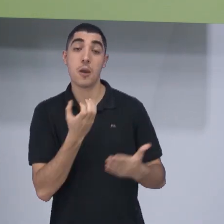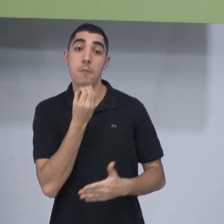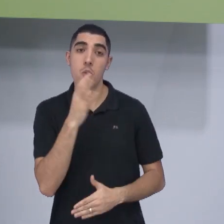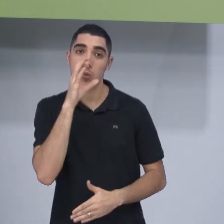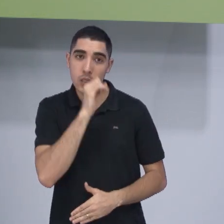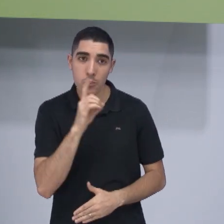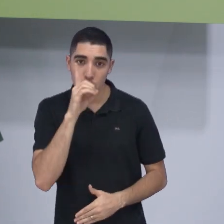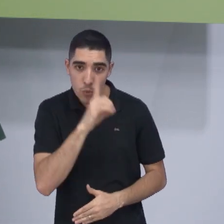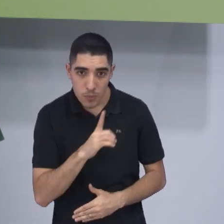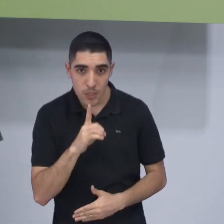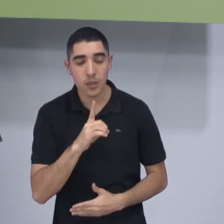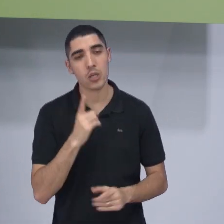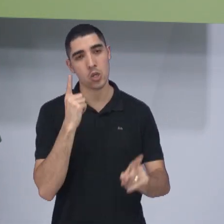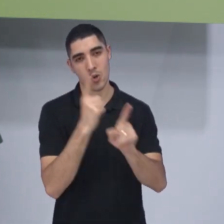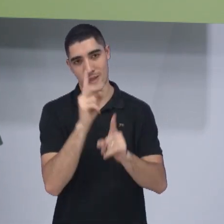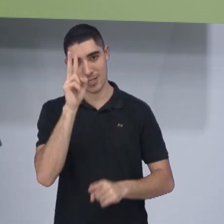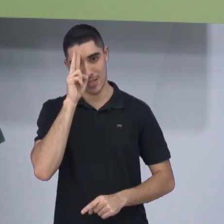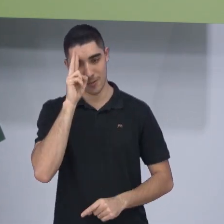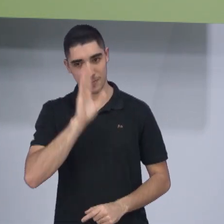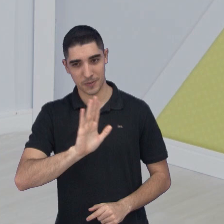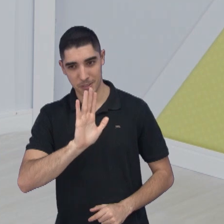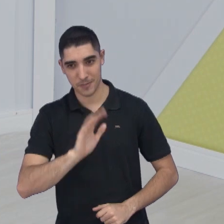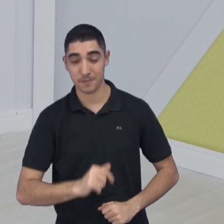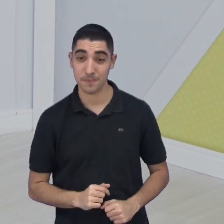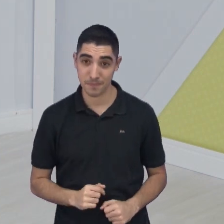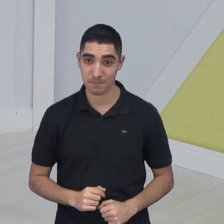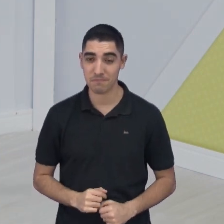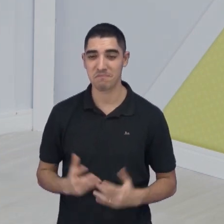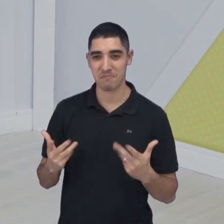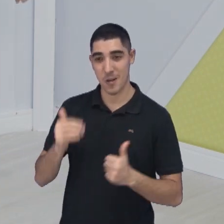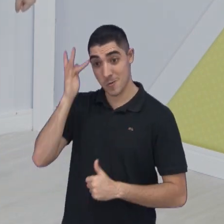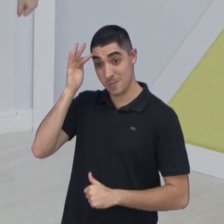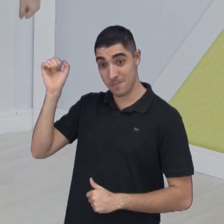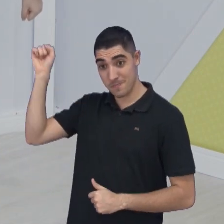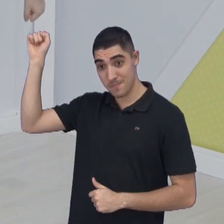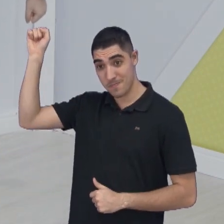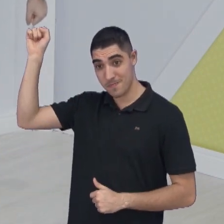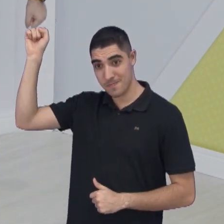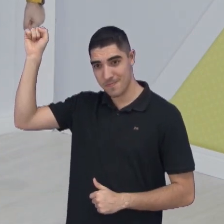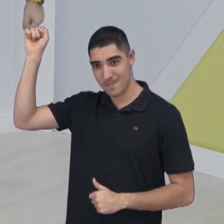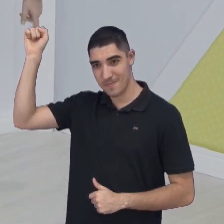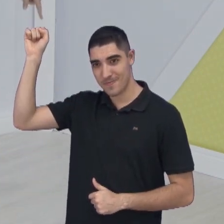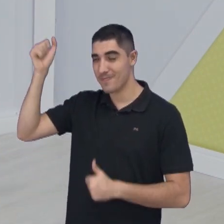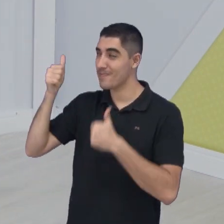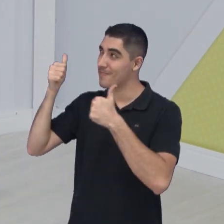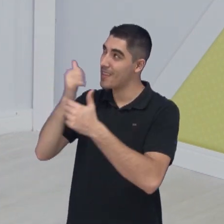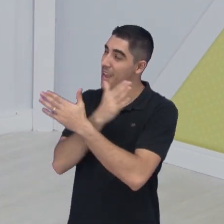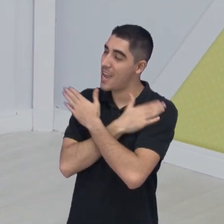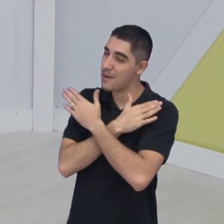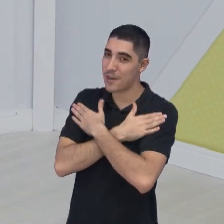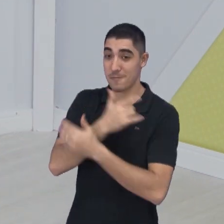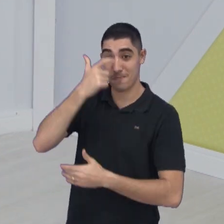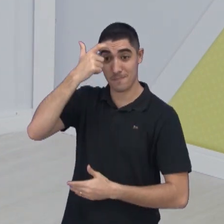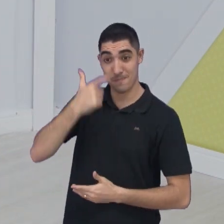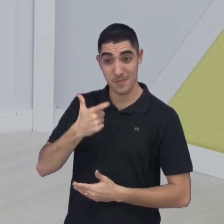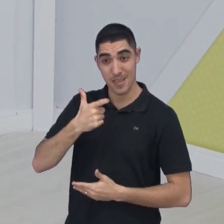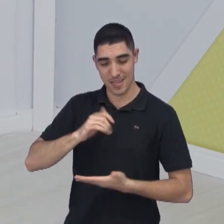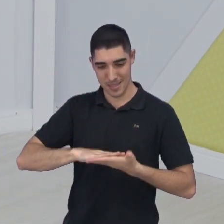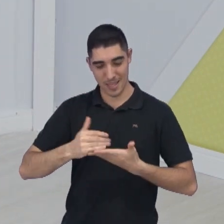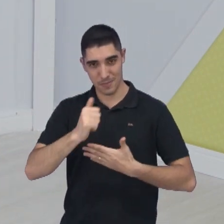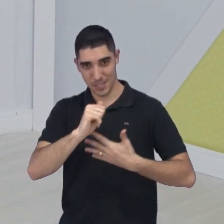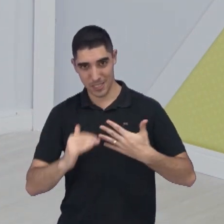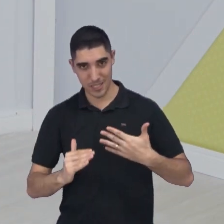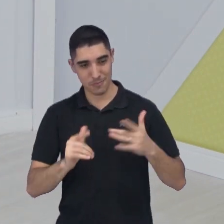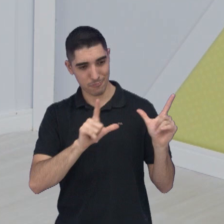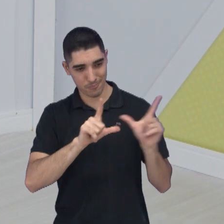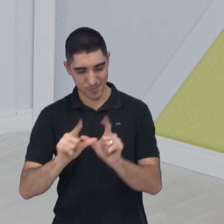final de semana para todo mundo, até segunda-feira, tchau. Maravilha. Luizão, grande abraço, hein? Valeu, Luizão. O Luizão que sempre leva informação